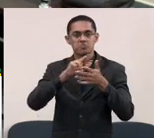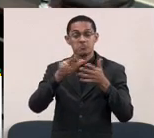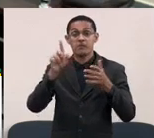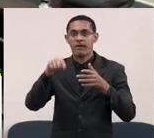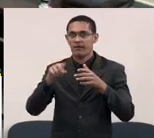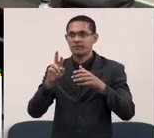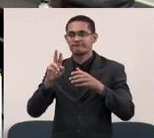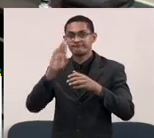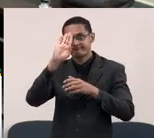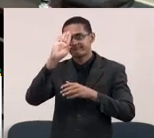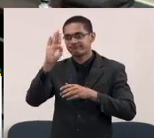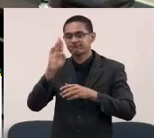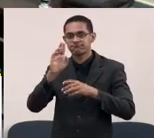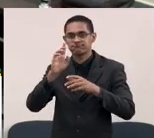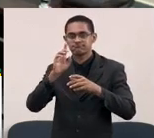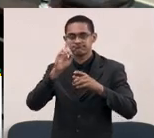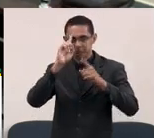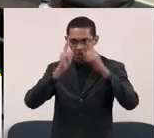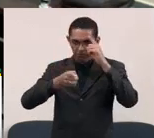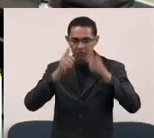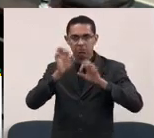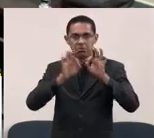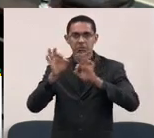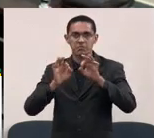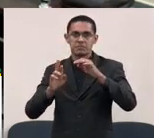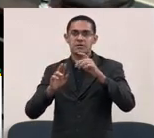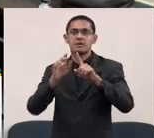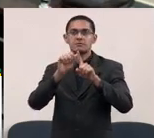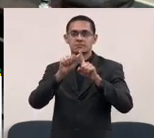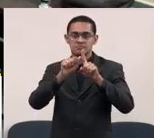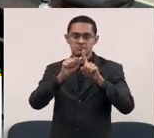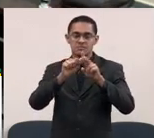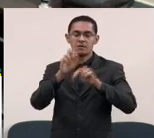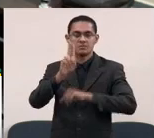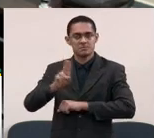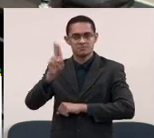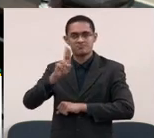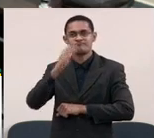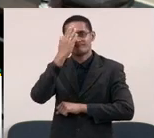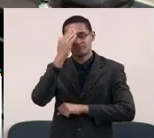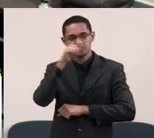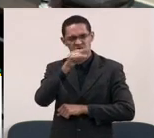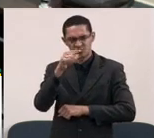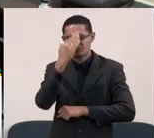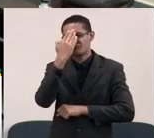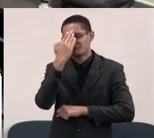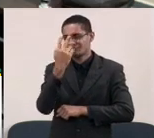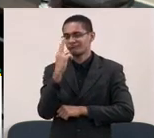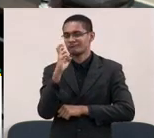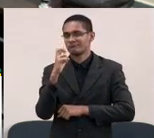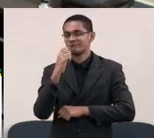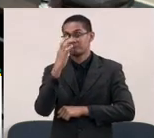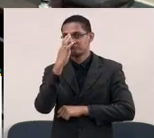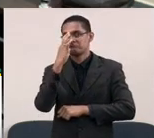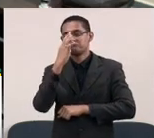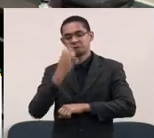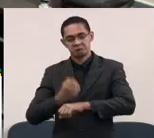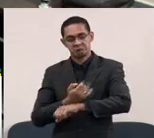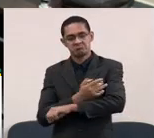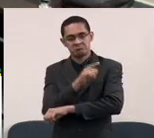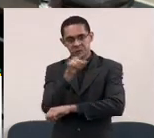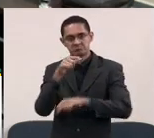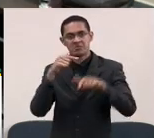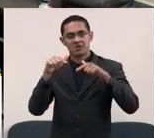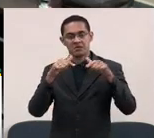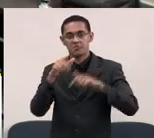reitora de uma universidade na Amazônia. Então, é um prazer recebê-la. A senhora sabe da minha admiração pelo seu trabalho. E,